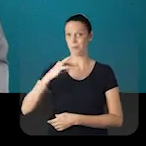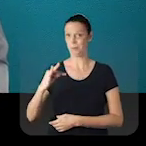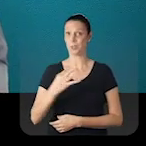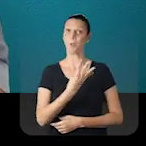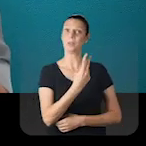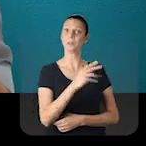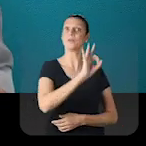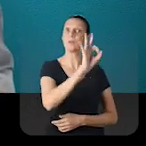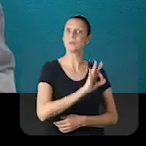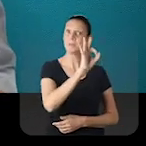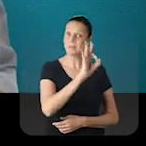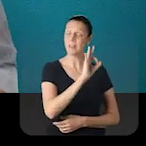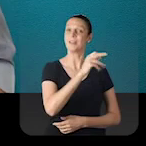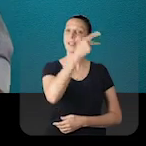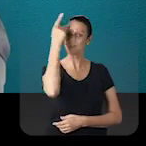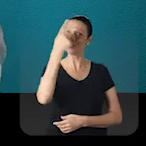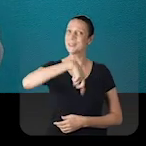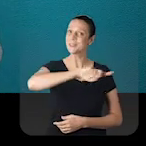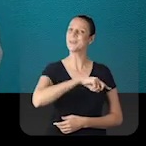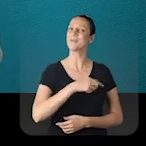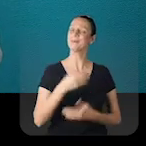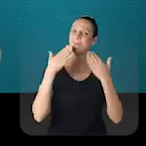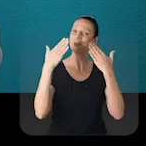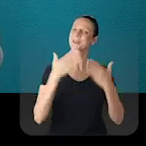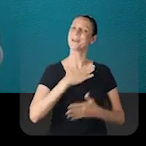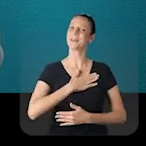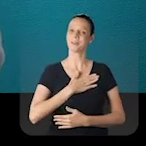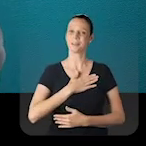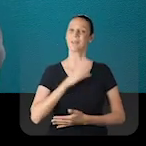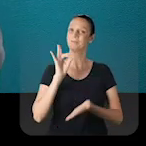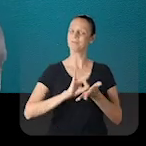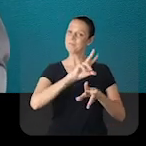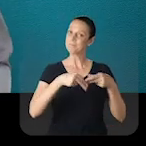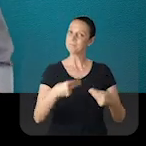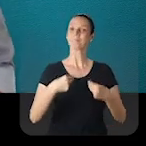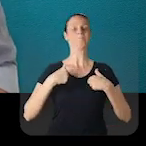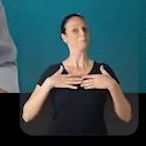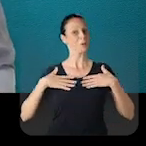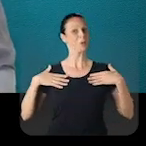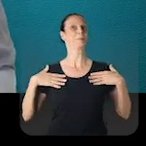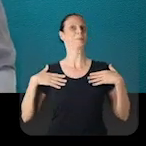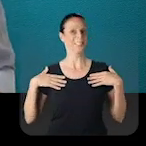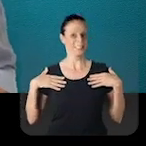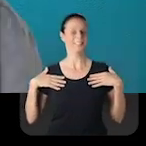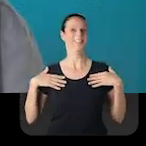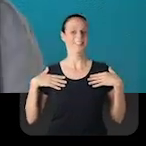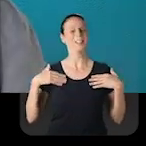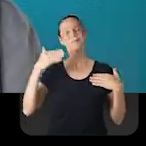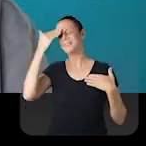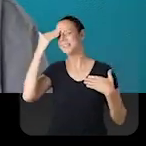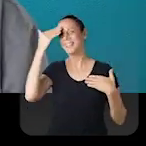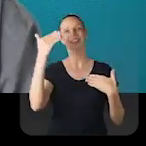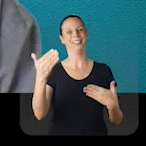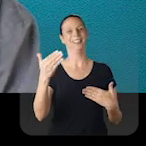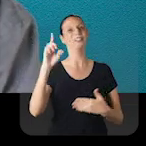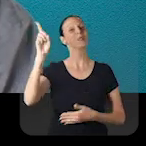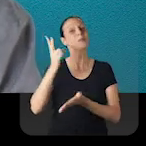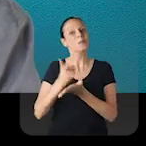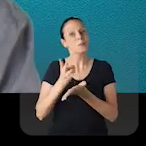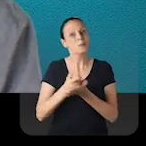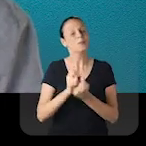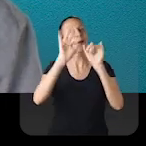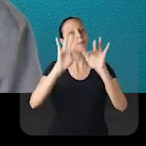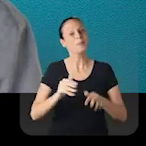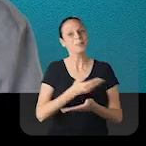70 mil votos no primeiro turno. São mais de 42% de aprovação da cidade de Blumenau. Um presente que eu fico